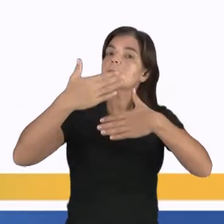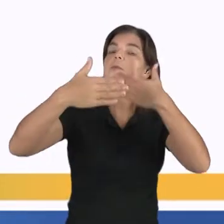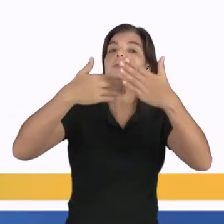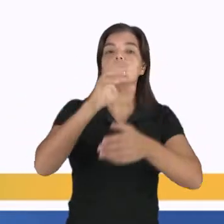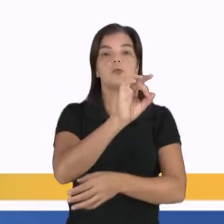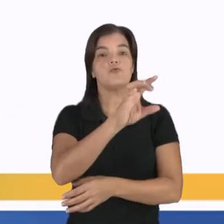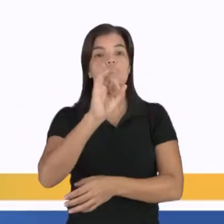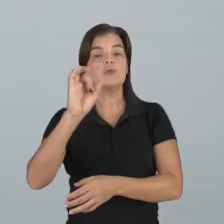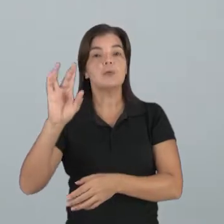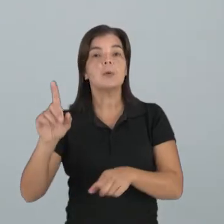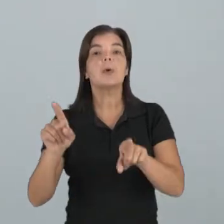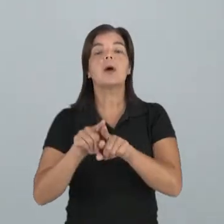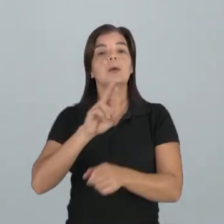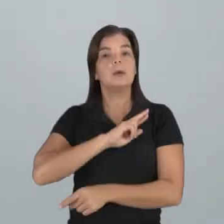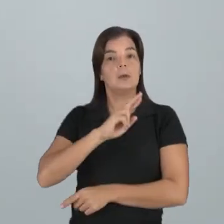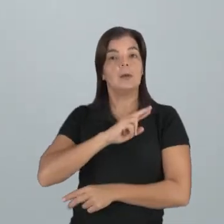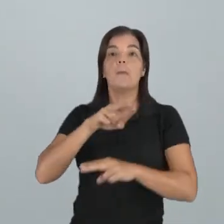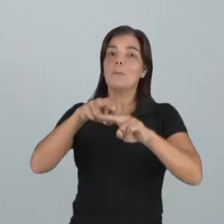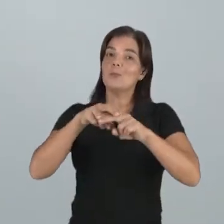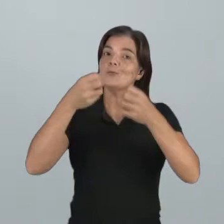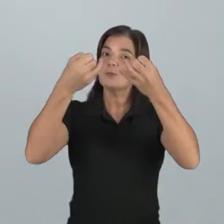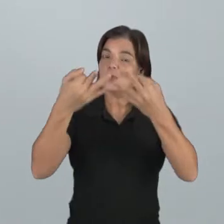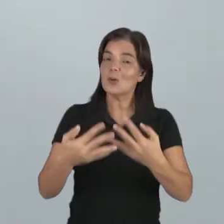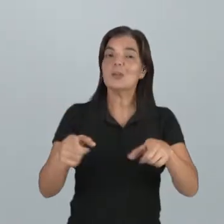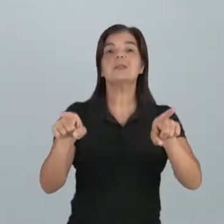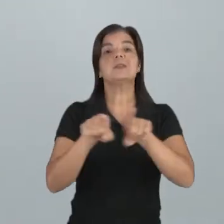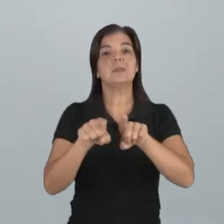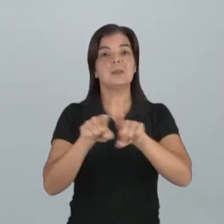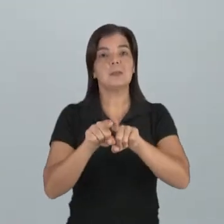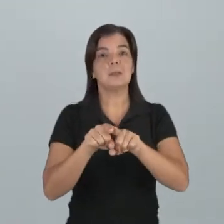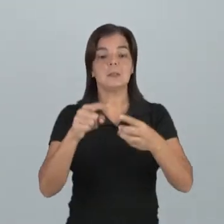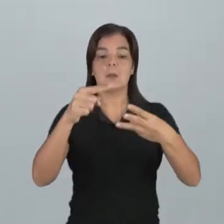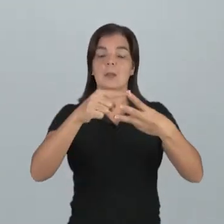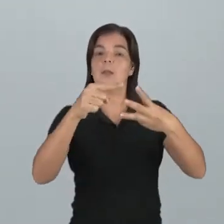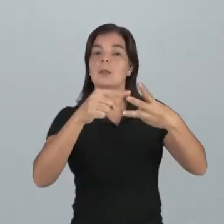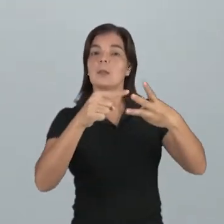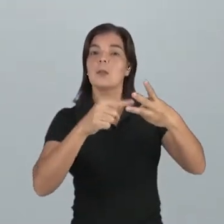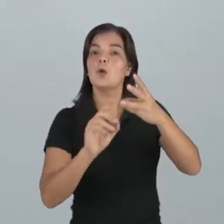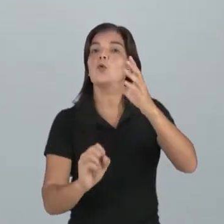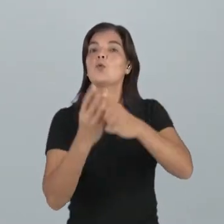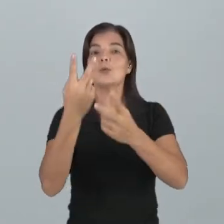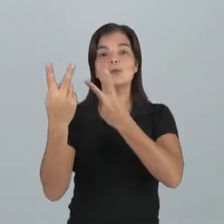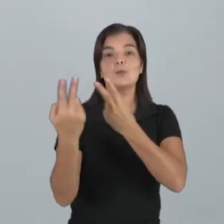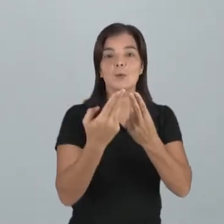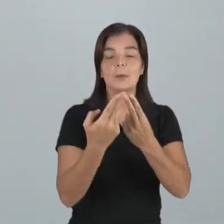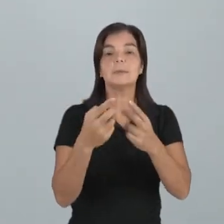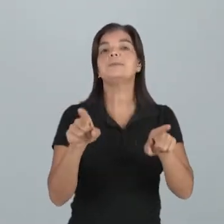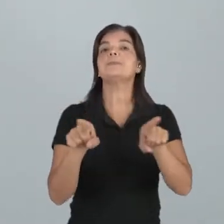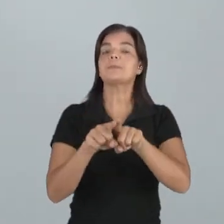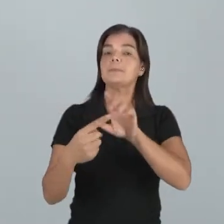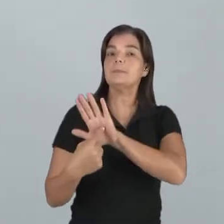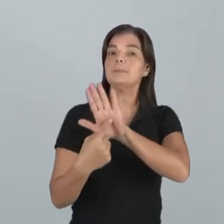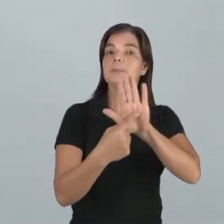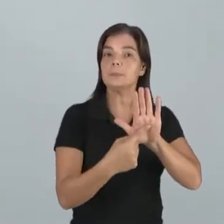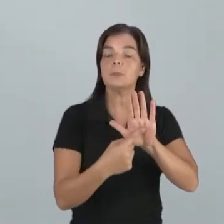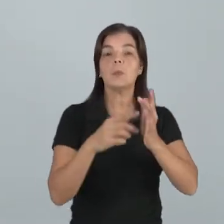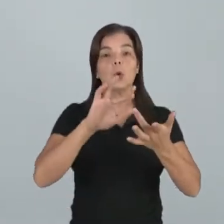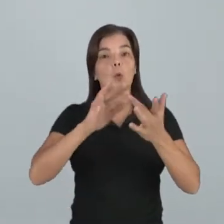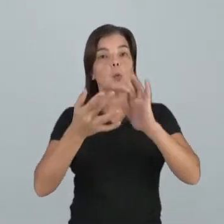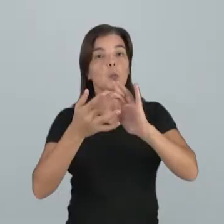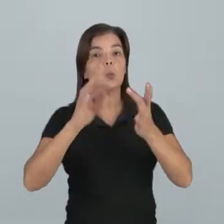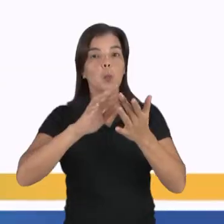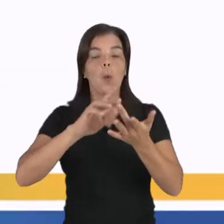desenvolvimento de cada religião. Por isso que eu disse que eu mencionei aqui, três religiões que têm uma origem comum. Identificam os